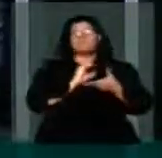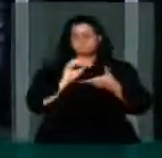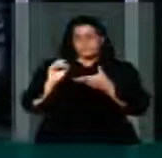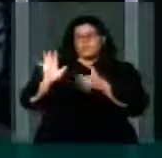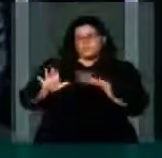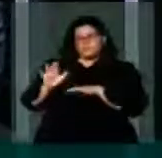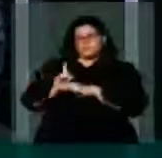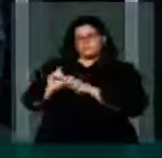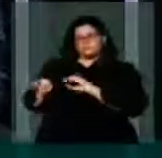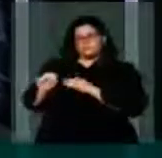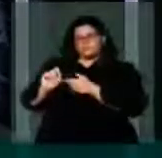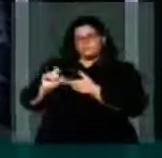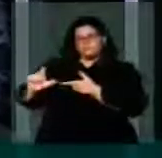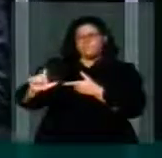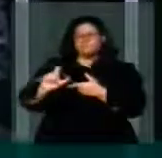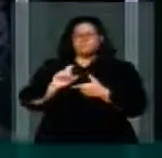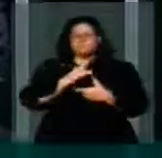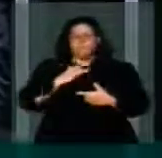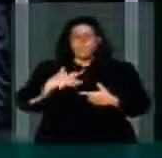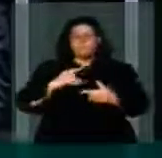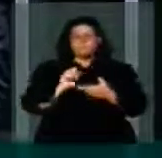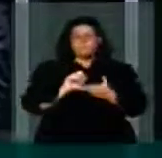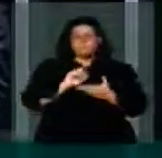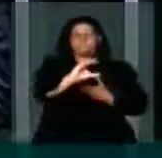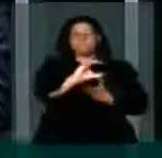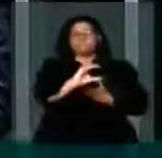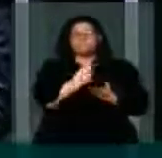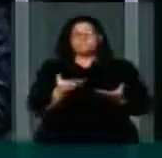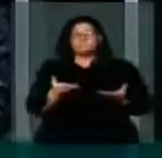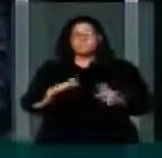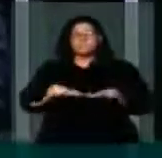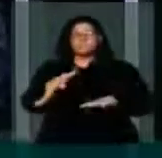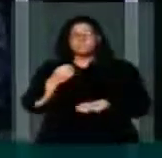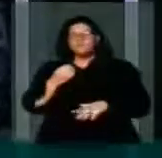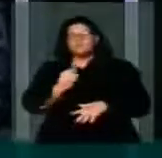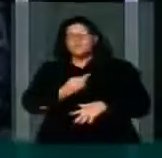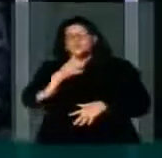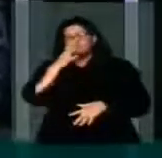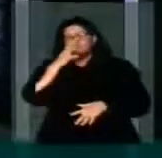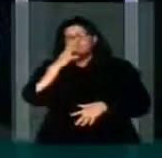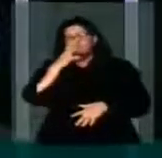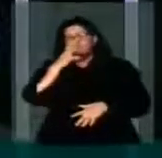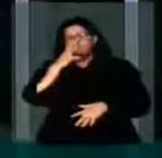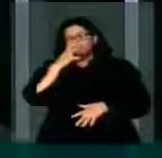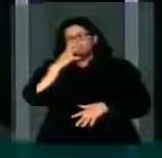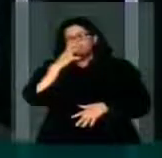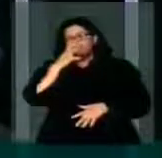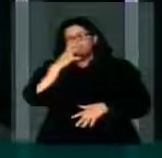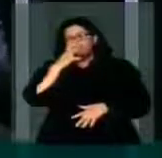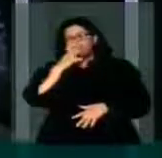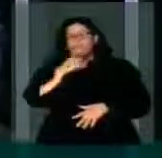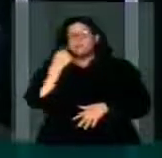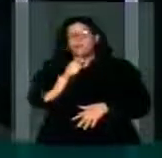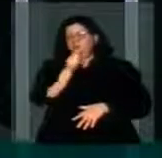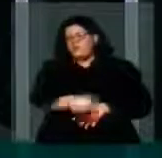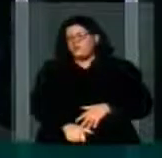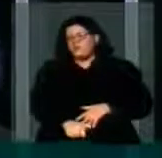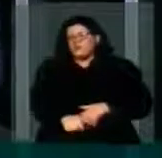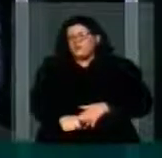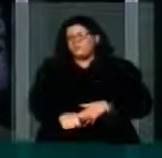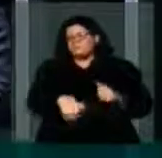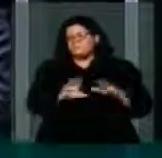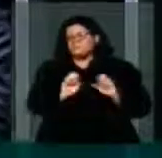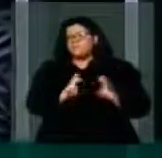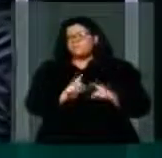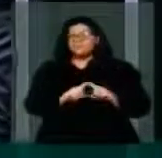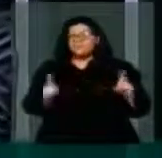nós muitas vezes olhamos, nos resignamos e vemos pessoas morrerem e nos esquecemos que isso é fruto da corrupção,